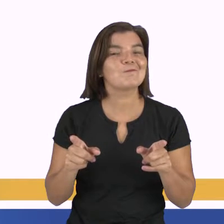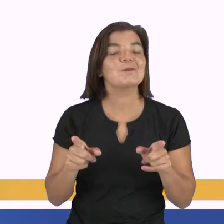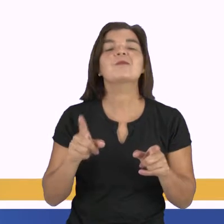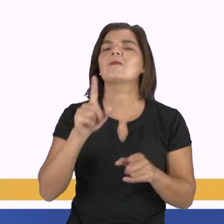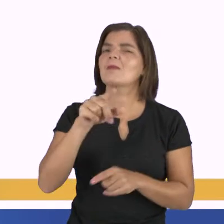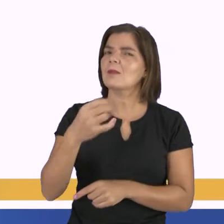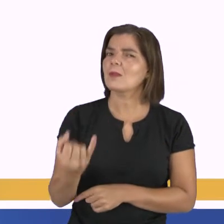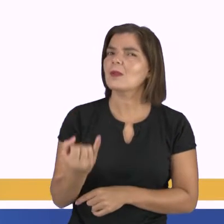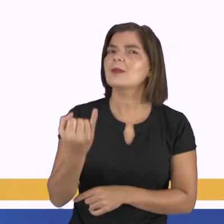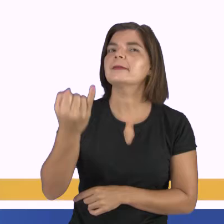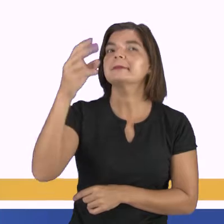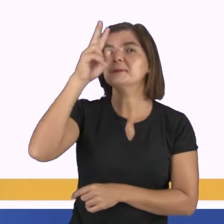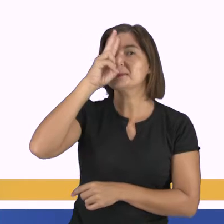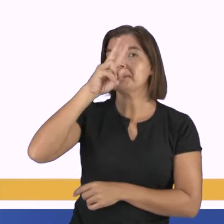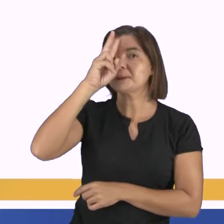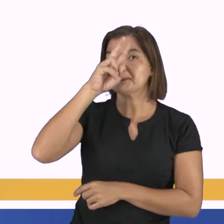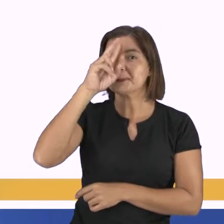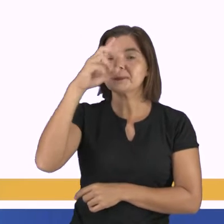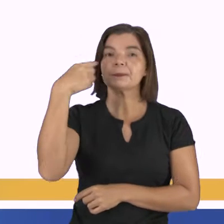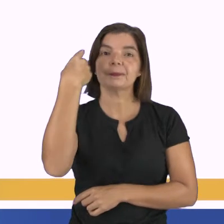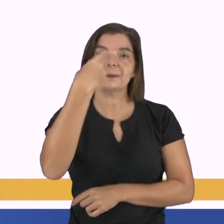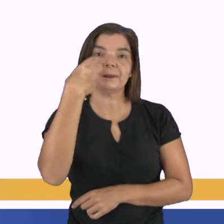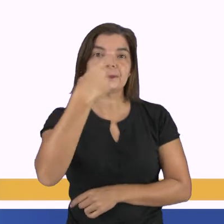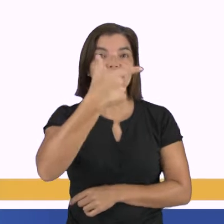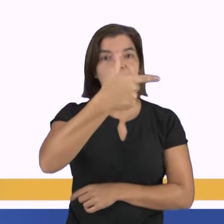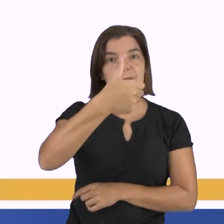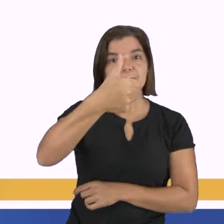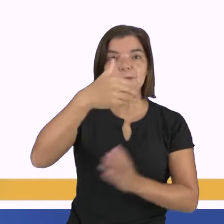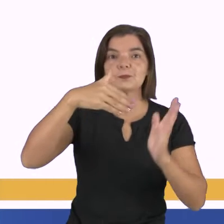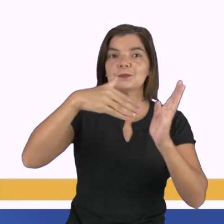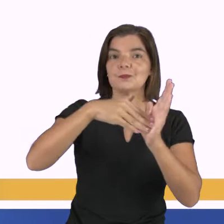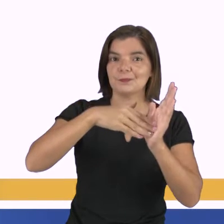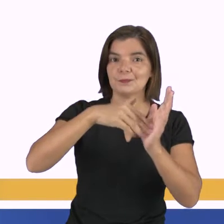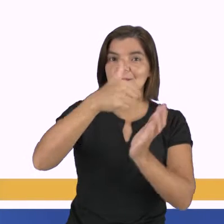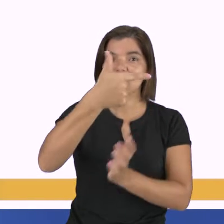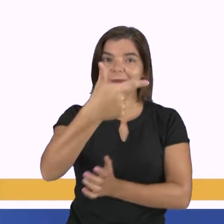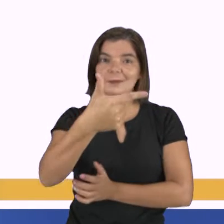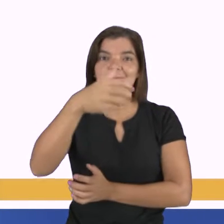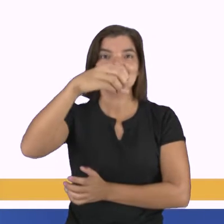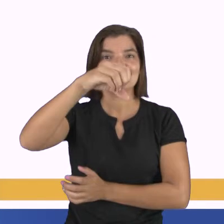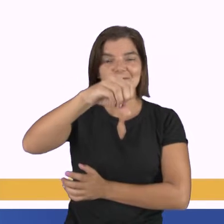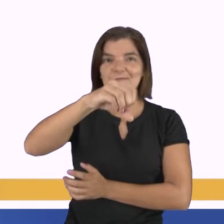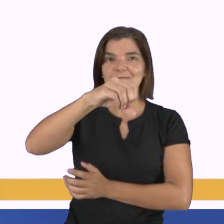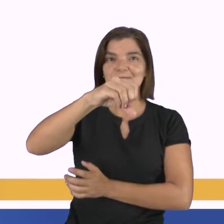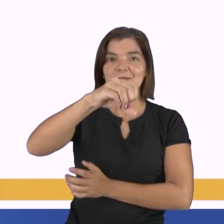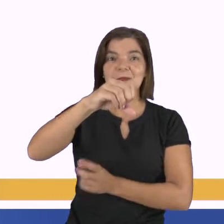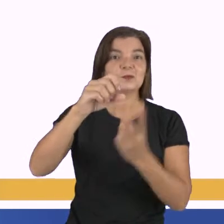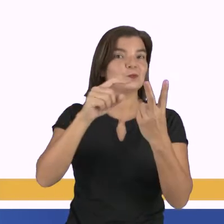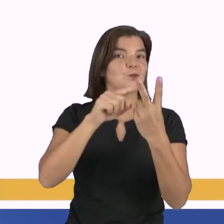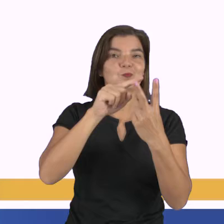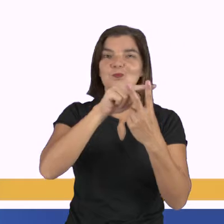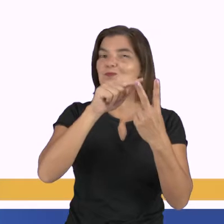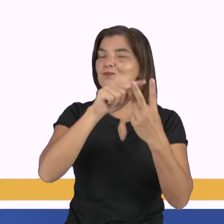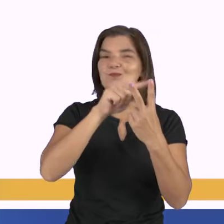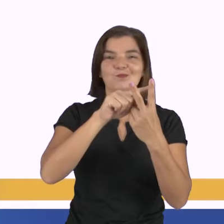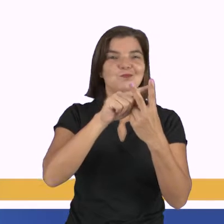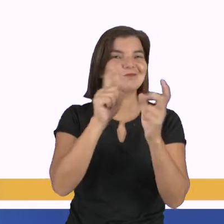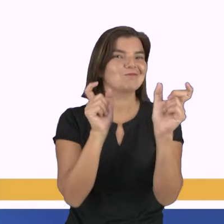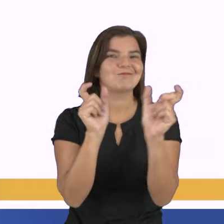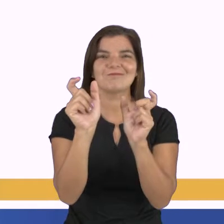super importante você lembrar que em espanhol, do 21 até o 29, não são duas palavras. Por exemplo, não é